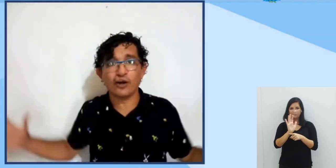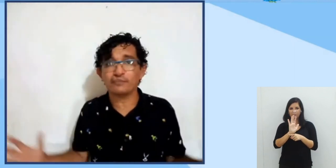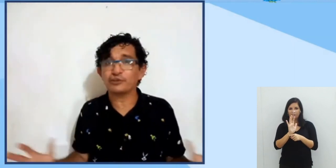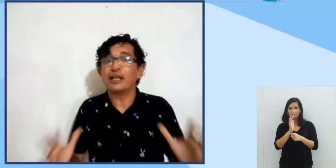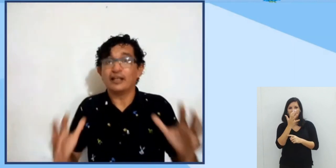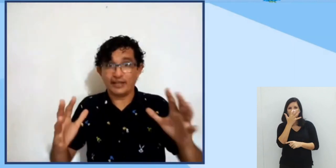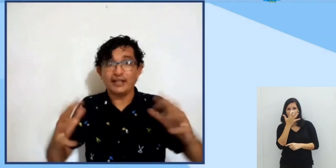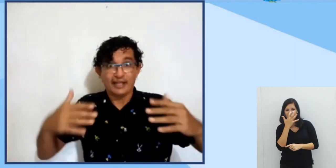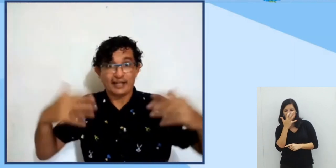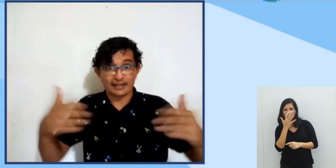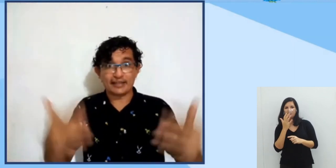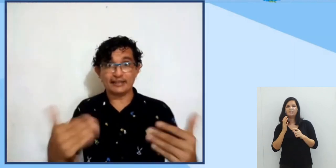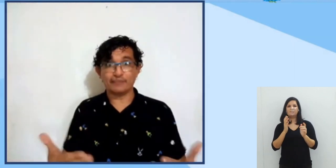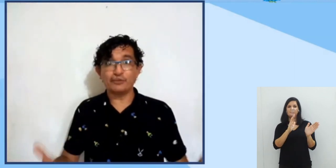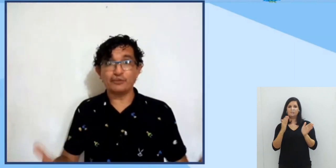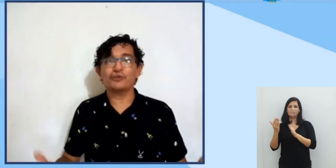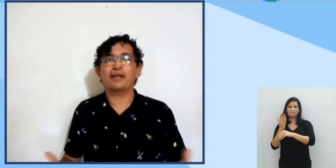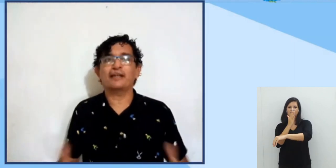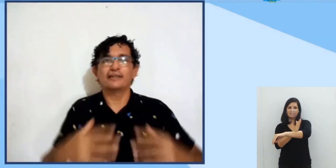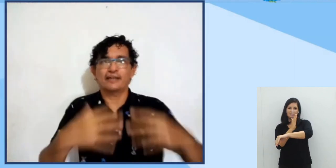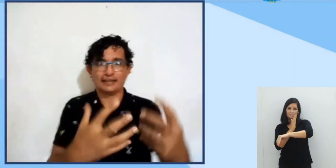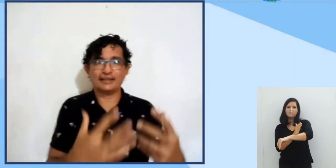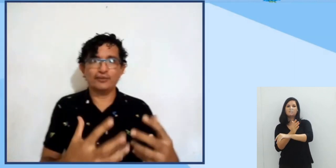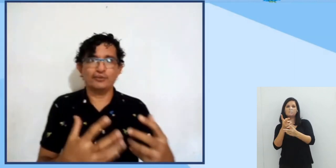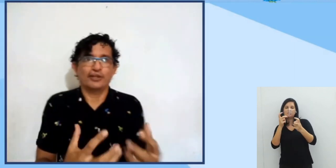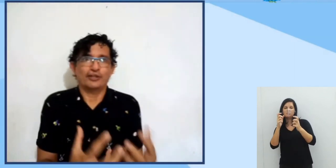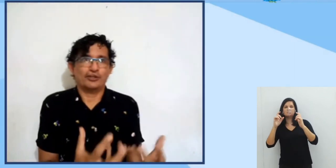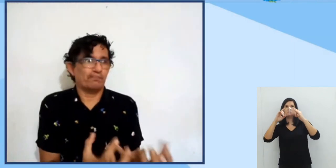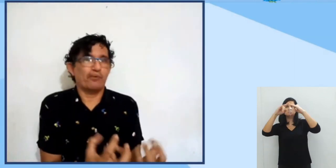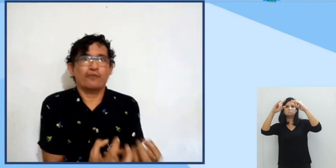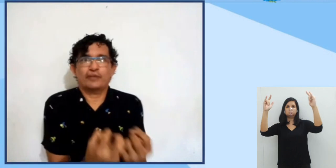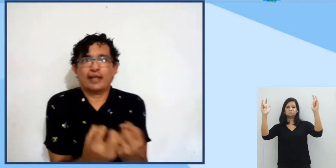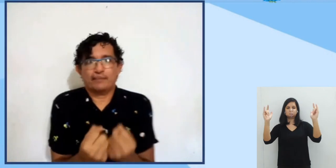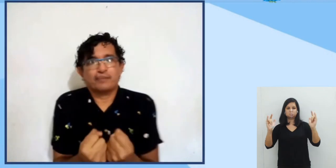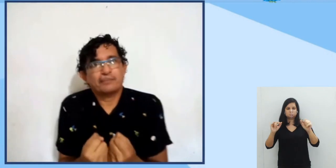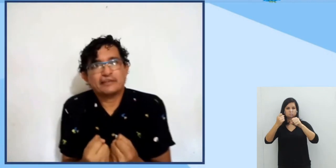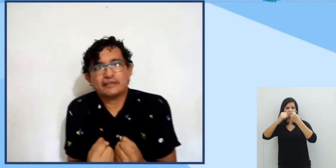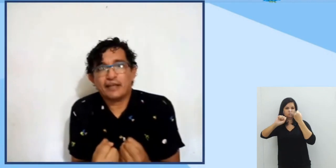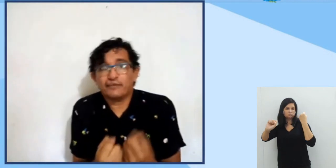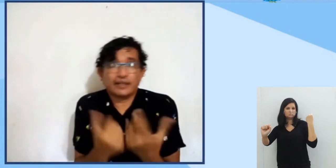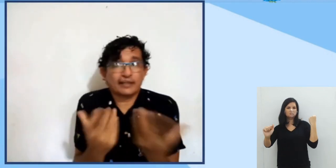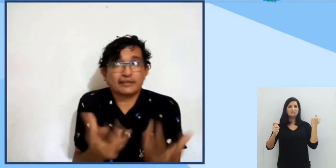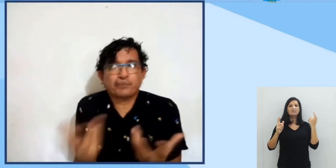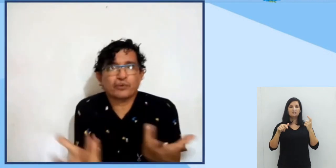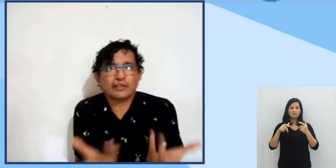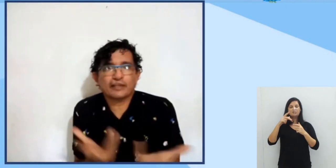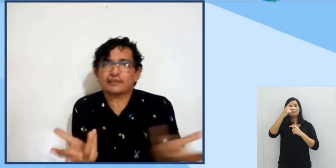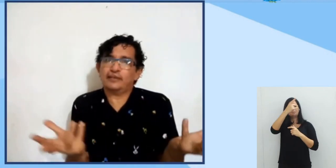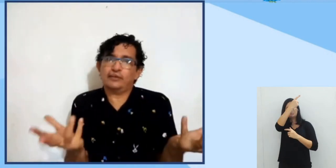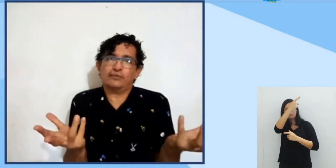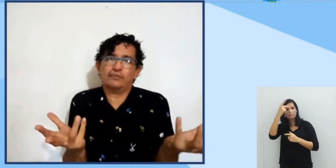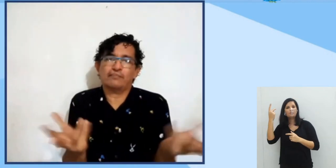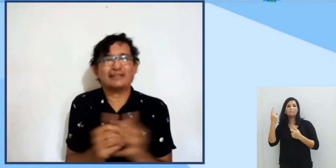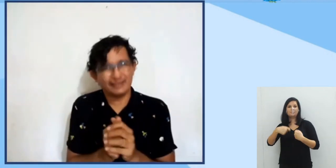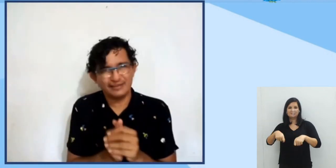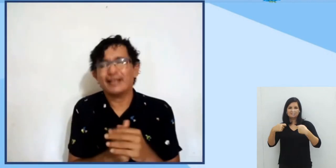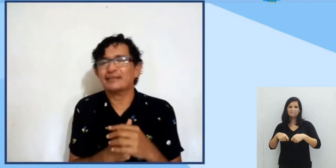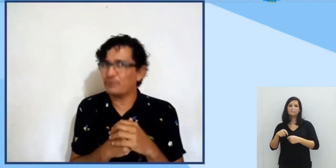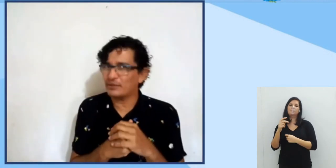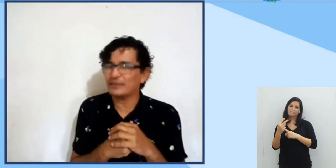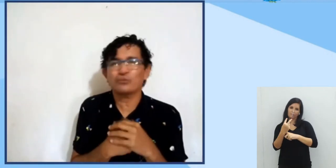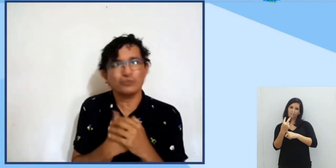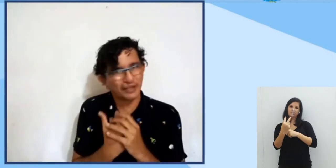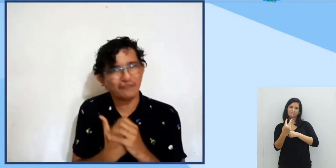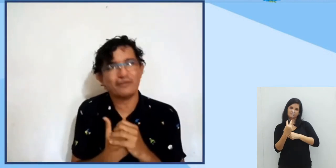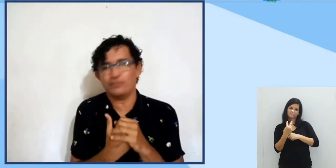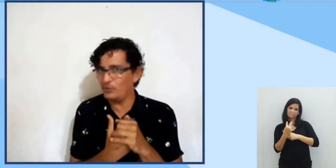castelos enormes, né? Caracteriza muito bem aquilo que o povo na época precisava, que era de proteção, mas